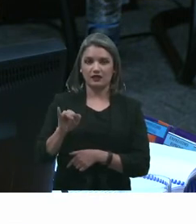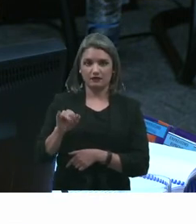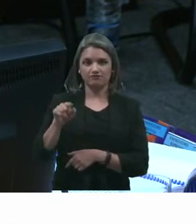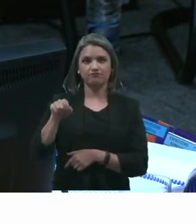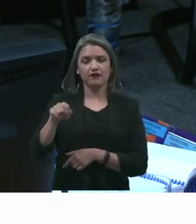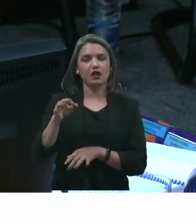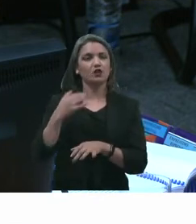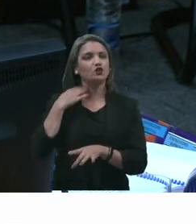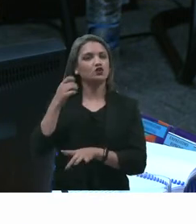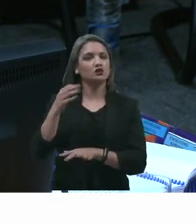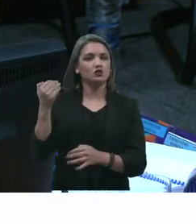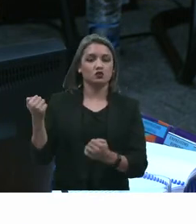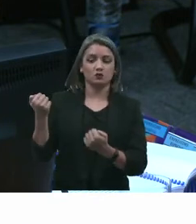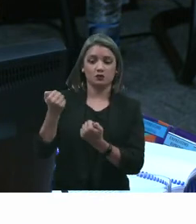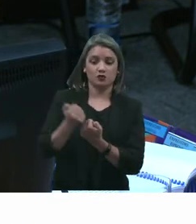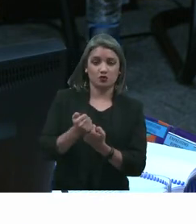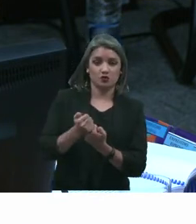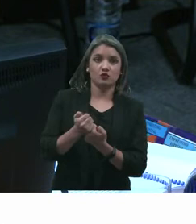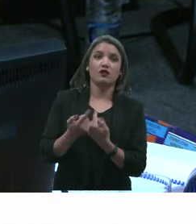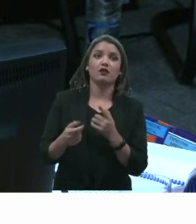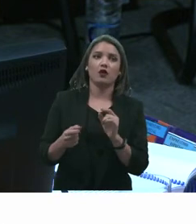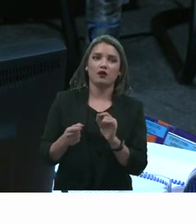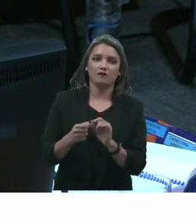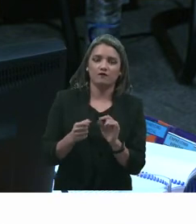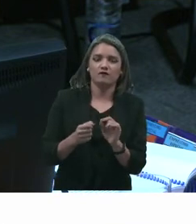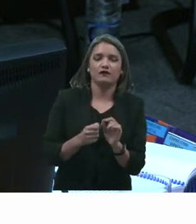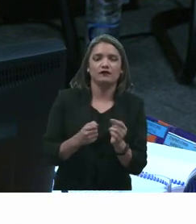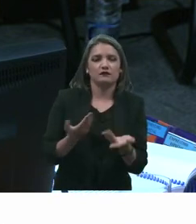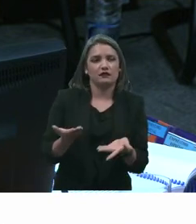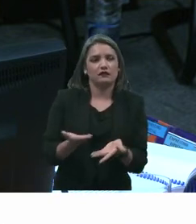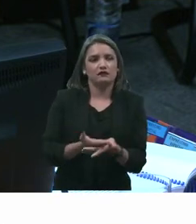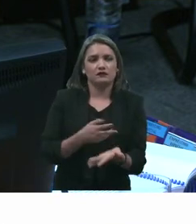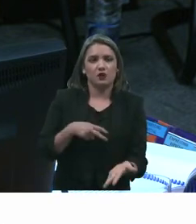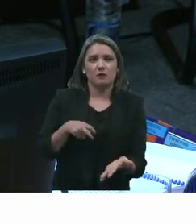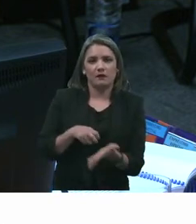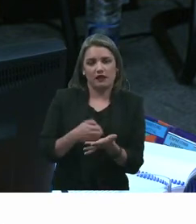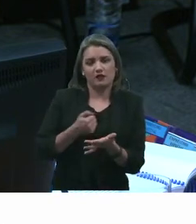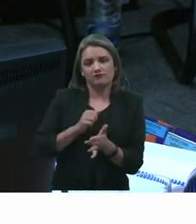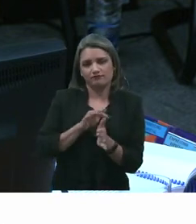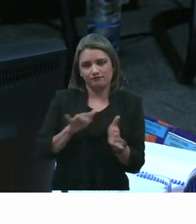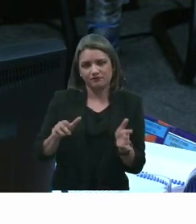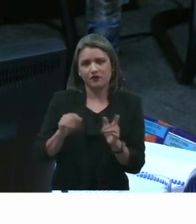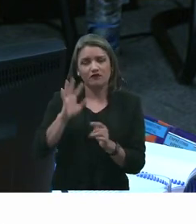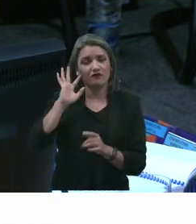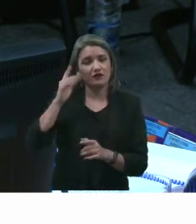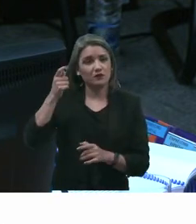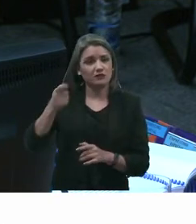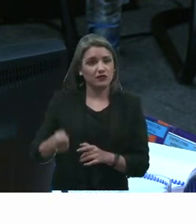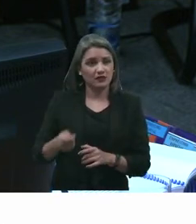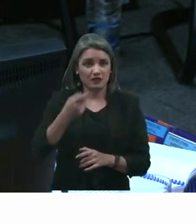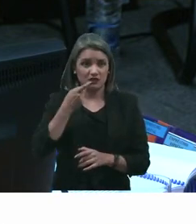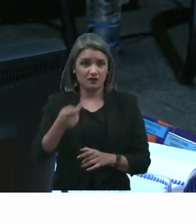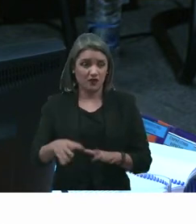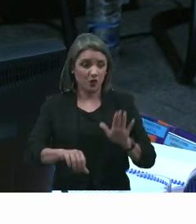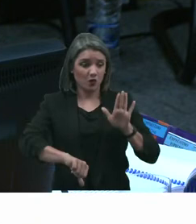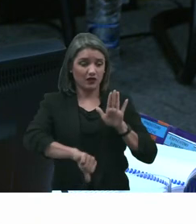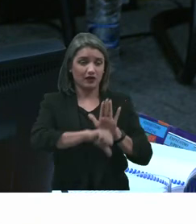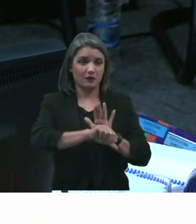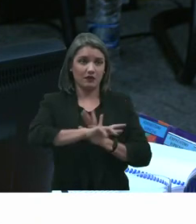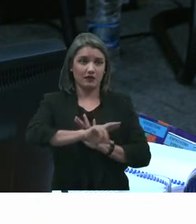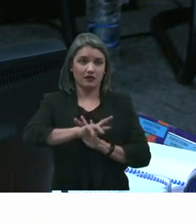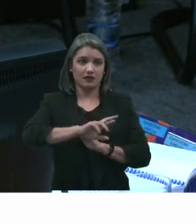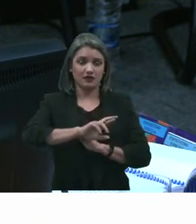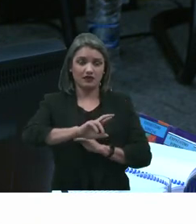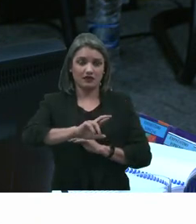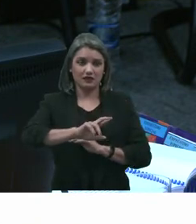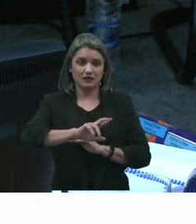Atuando na ação penal número tal, prolatou sentença desclassificando o crime de homicídio doloso para culposo